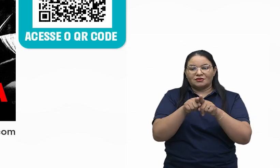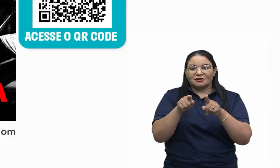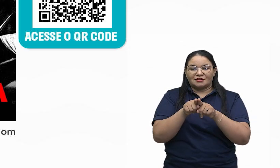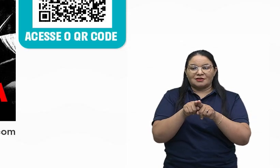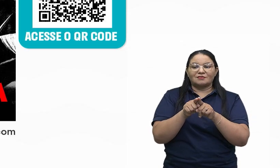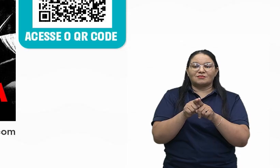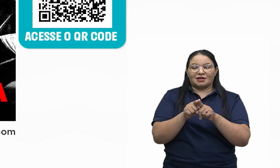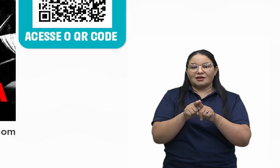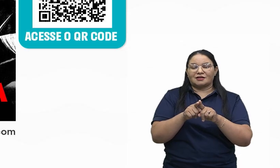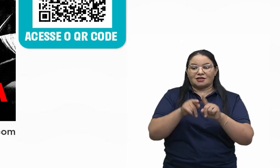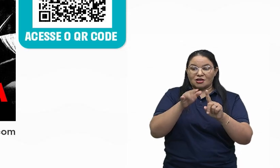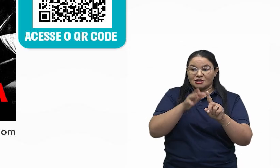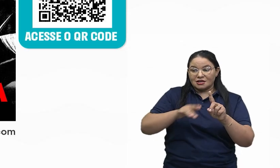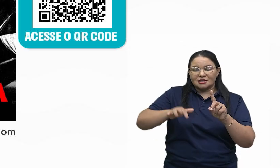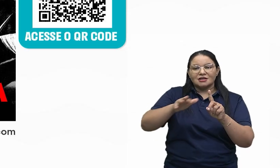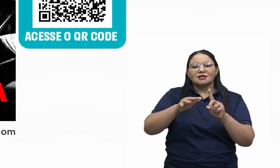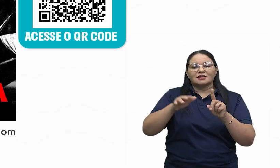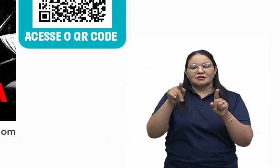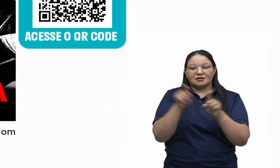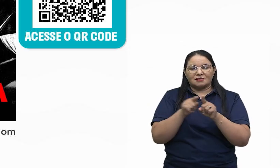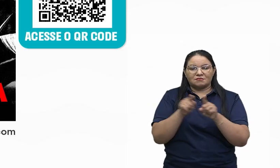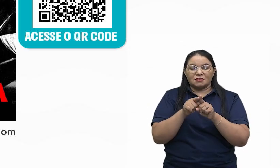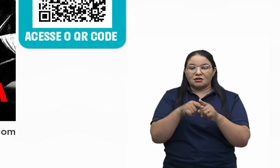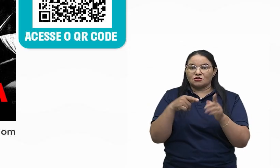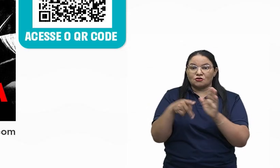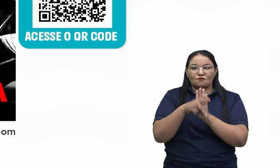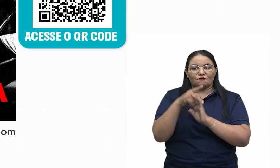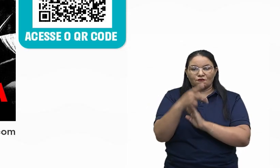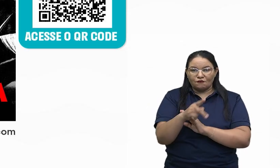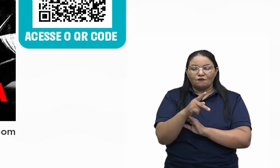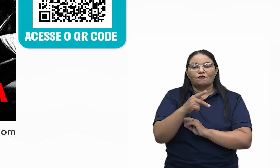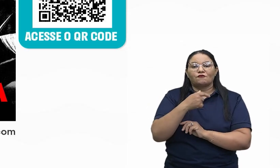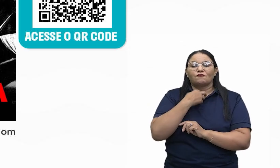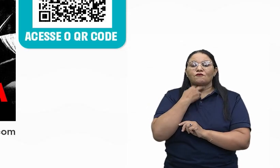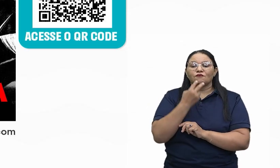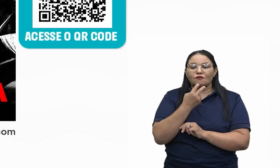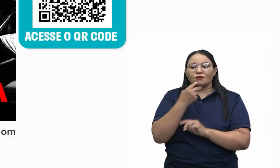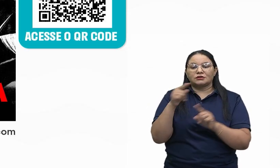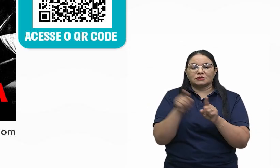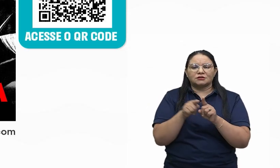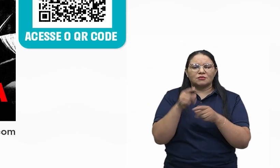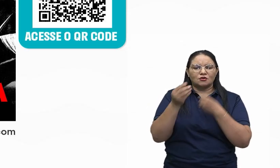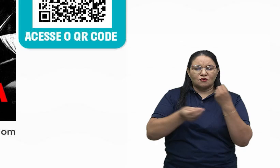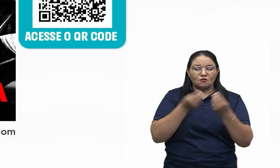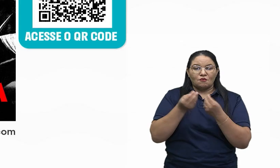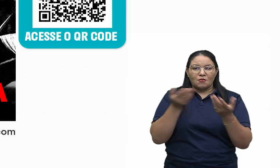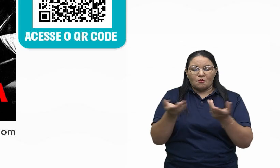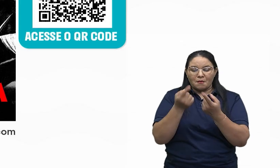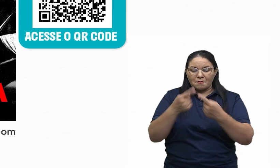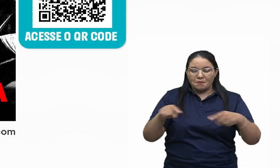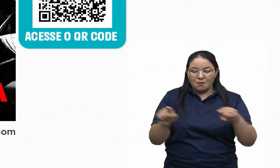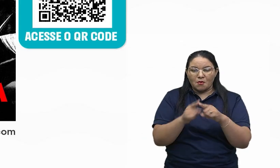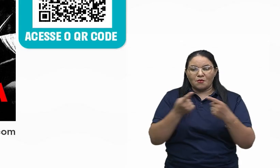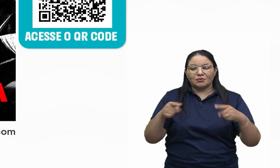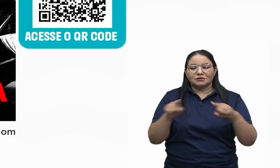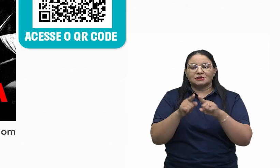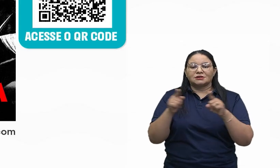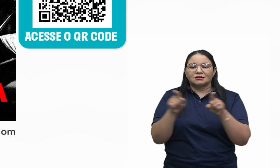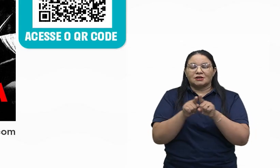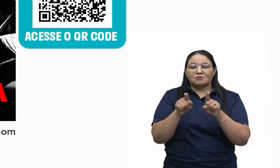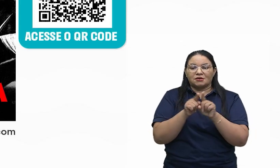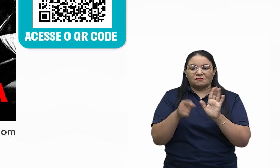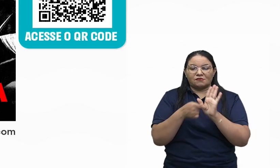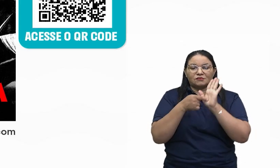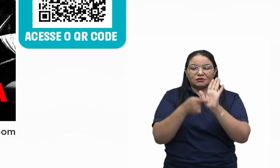própria voz. Uma forma de se reafirmar com a música, com a sua arte. Ela vai colocando um pouco da